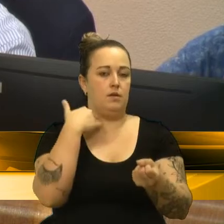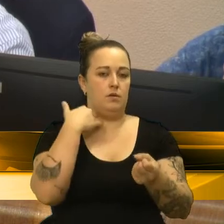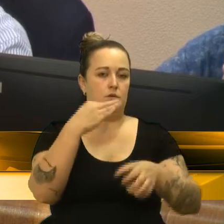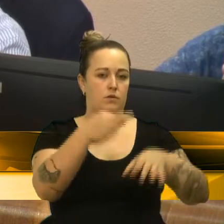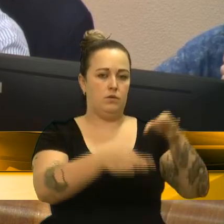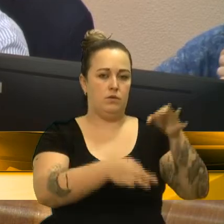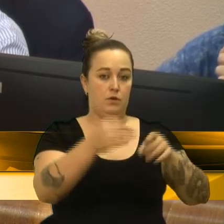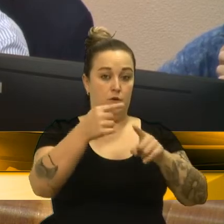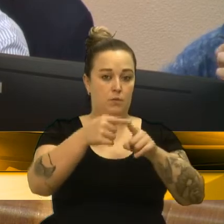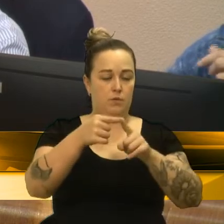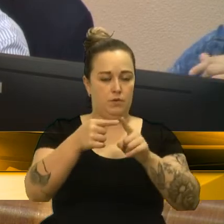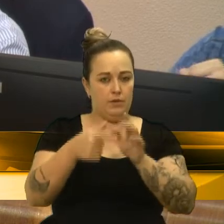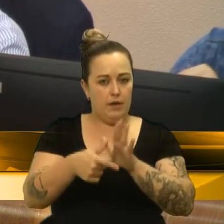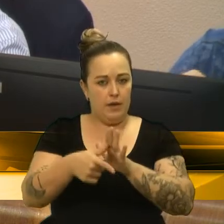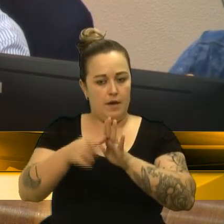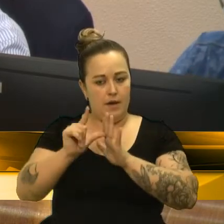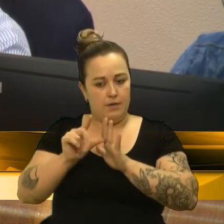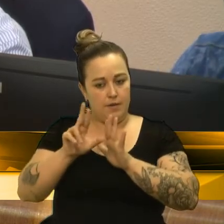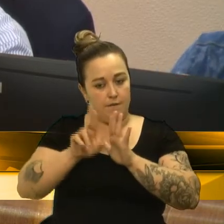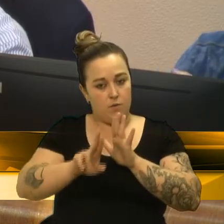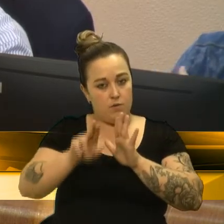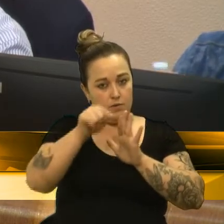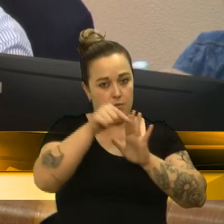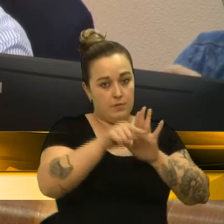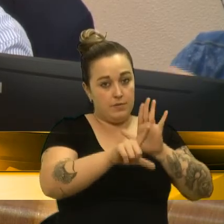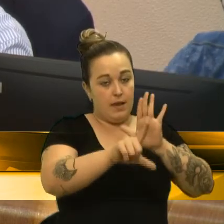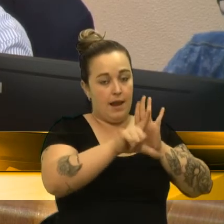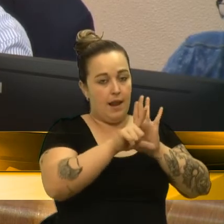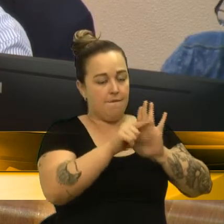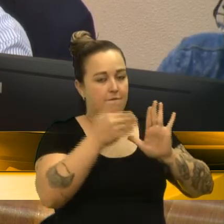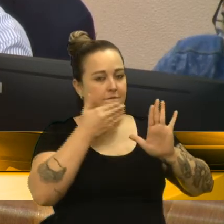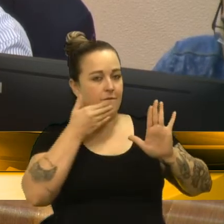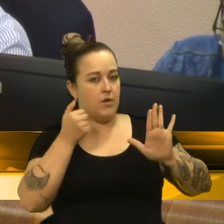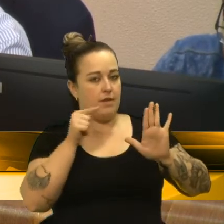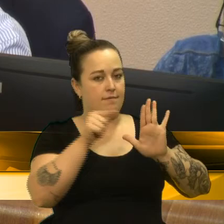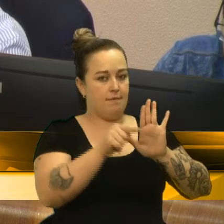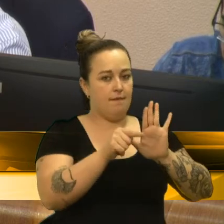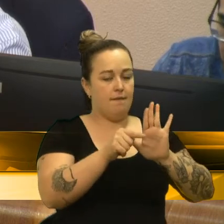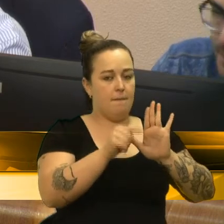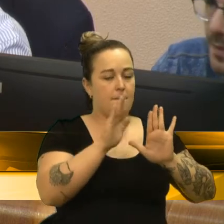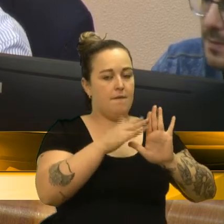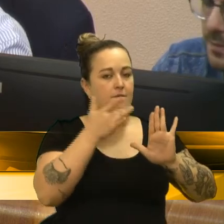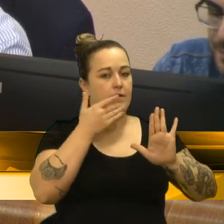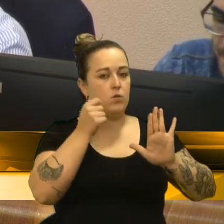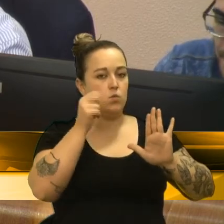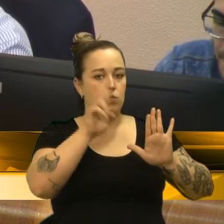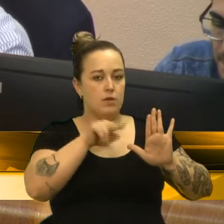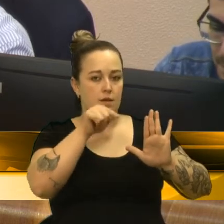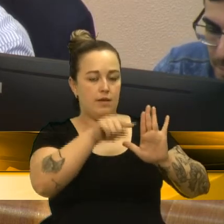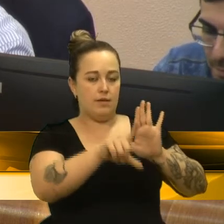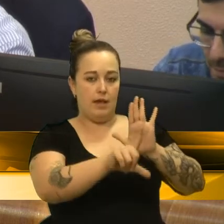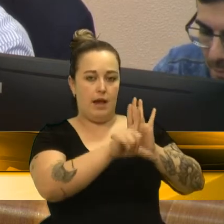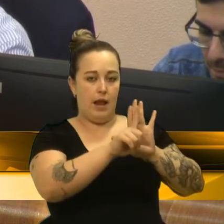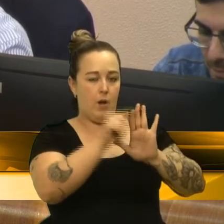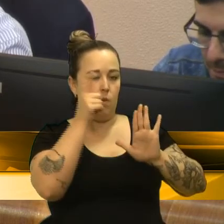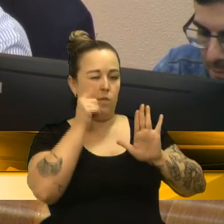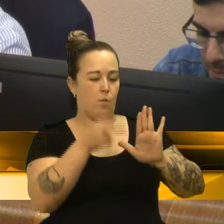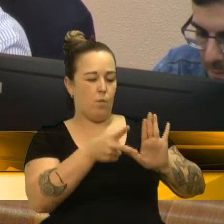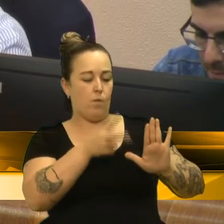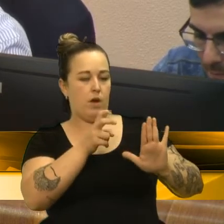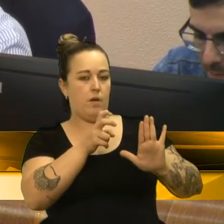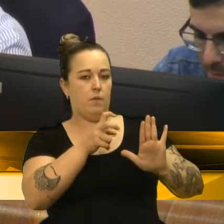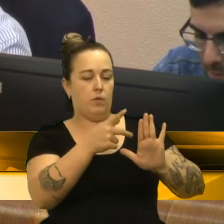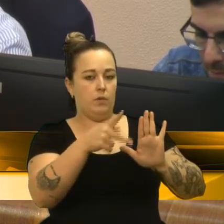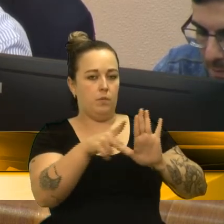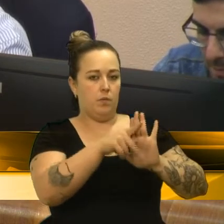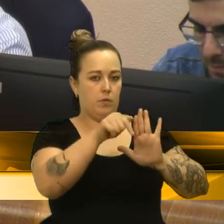vez pretendeu valer-se da legislação que lhe favoreceria, e obtendo decisão judicial nela fundamentada,